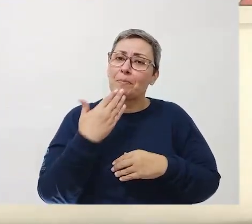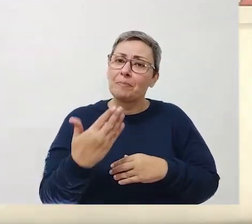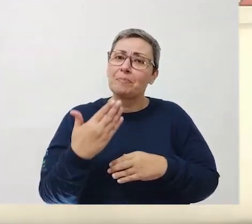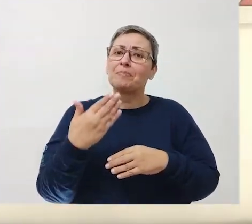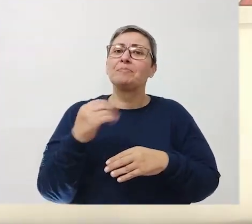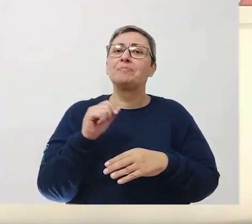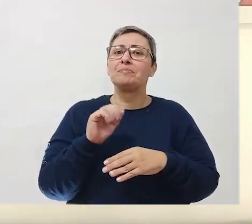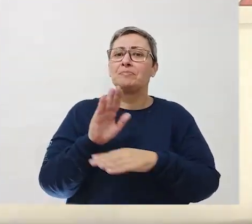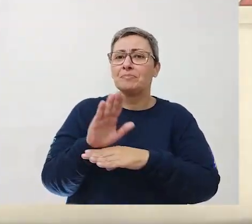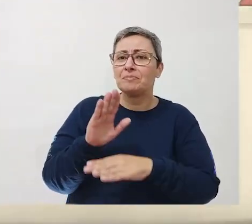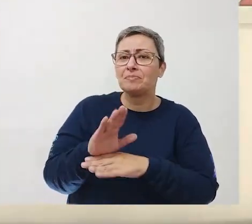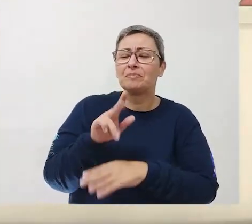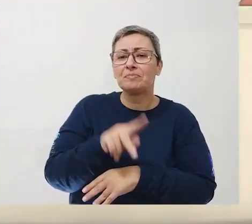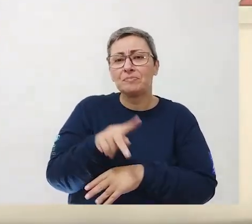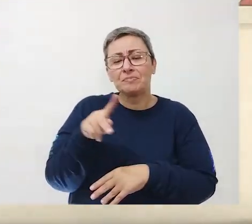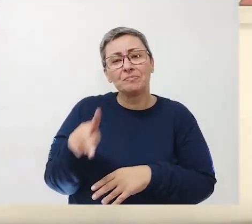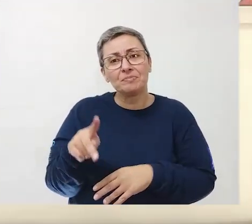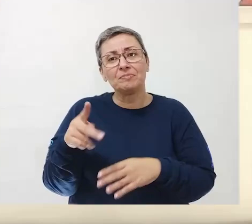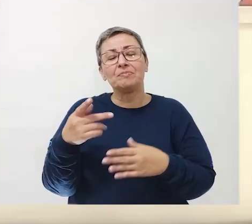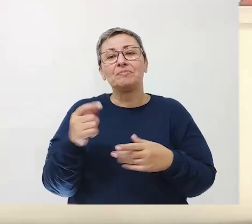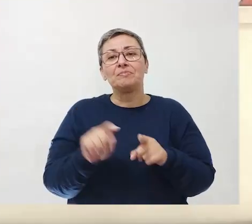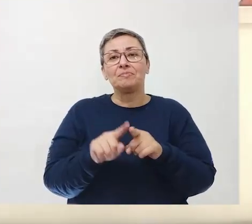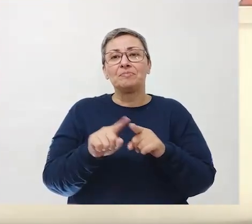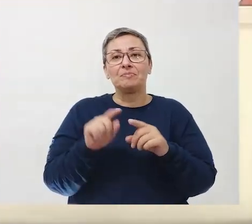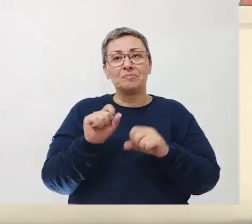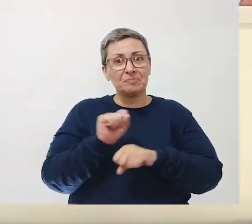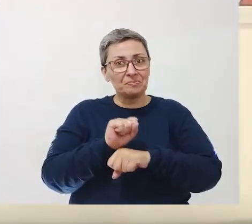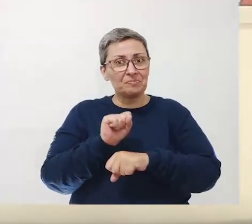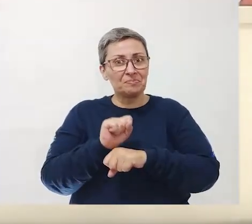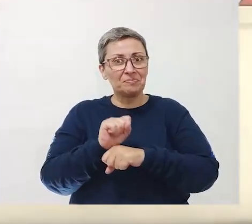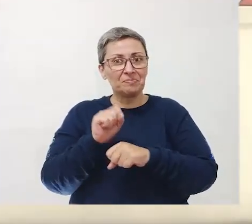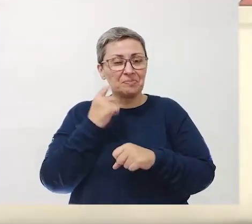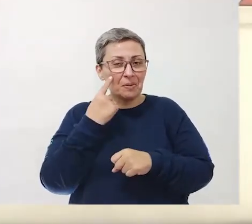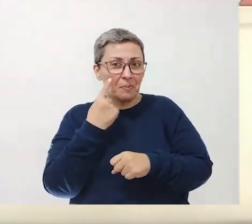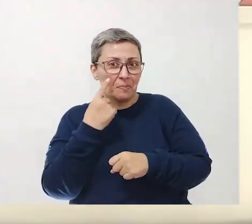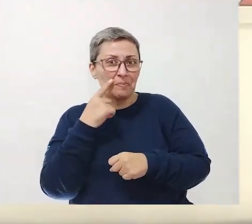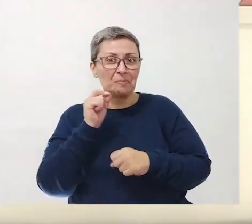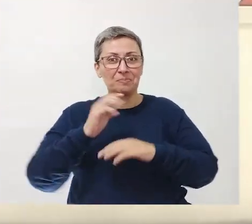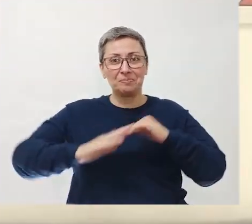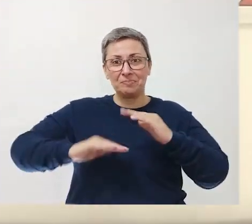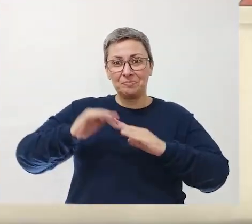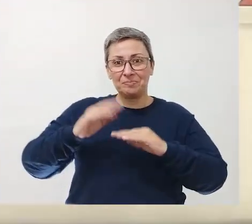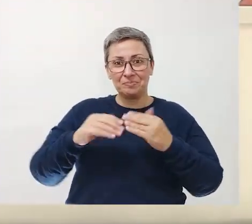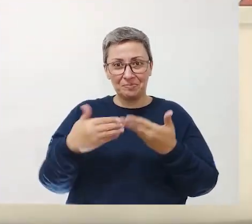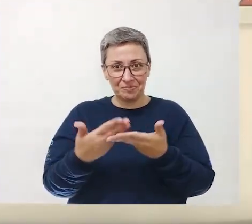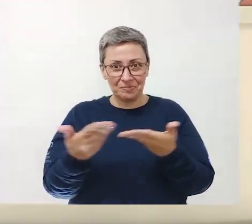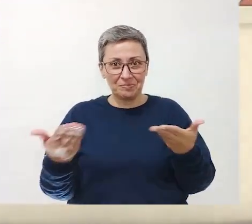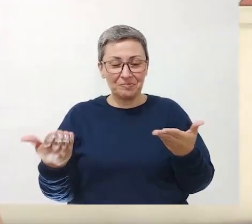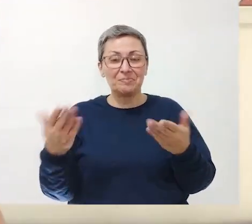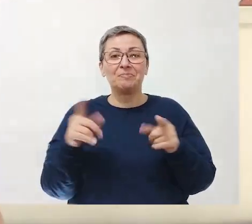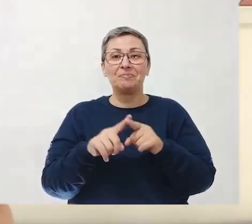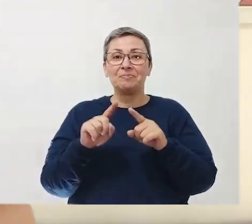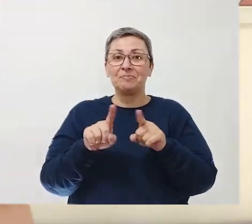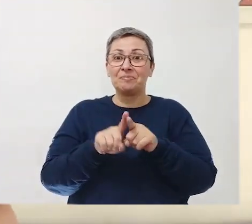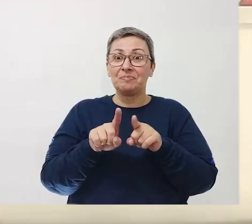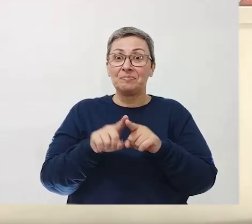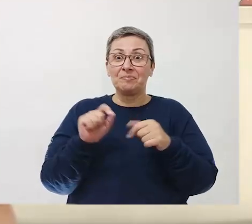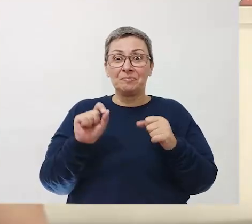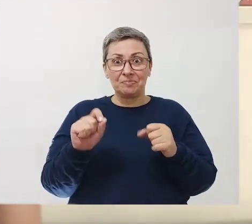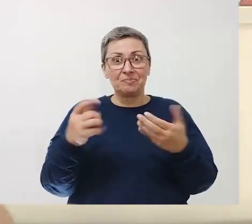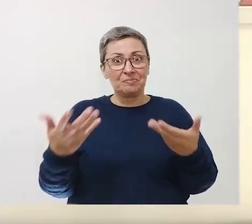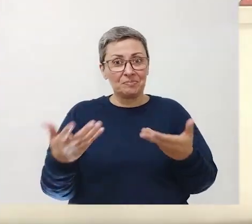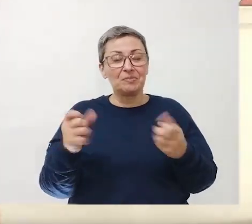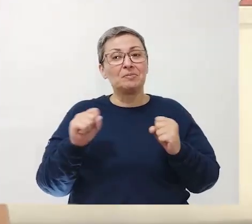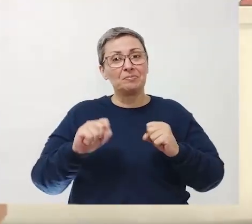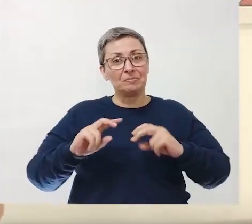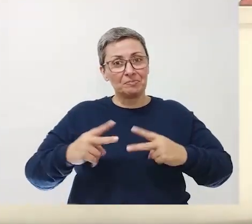professora. Nós estamos esperando para ver aí a produção de vocês. E também, se quiserem, vocês podem enviar